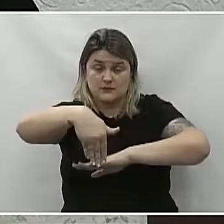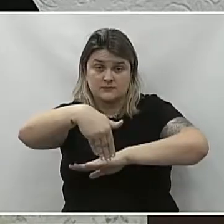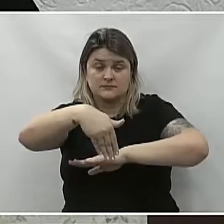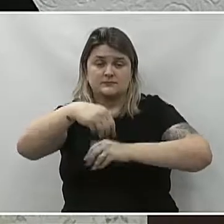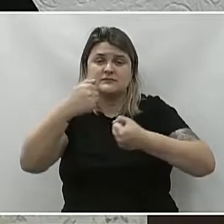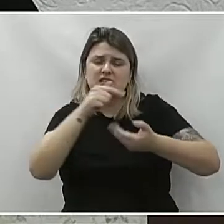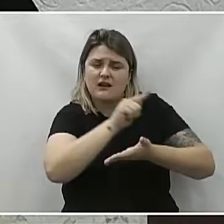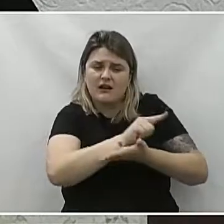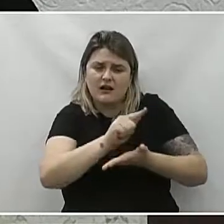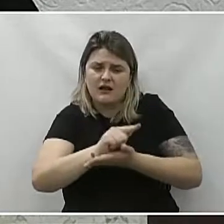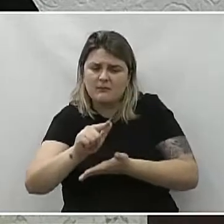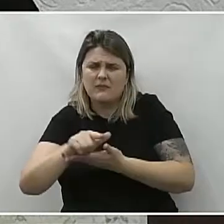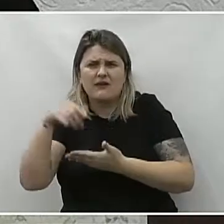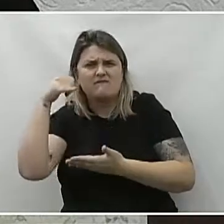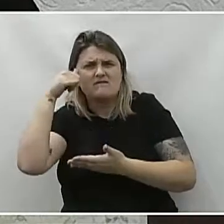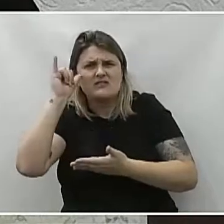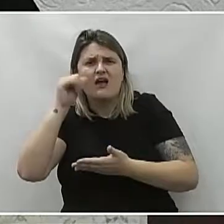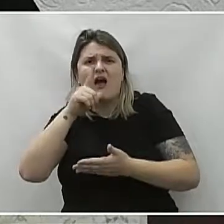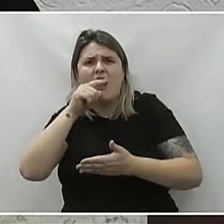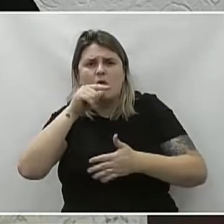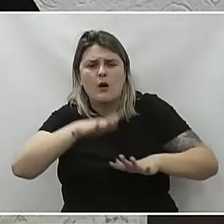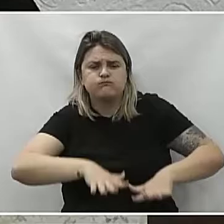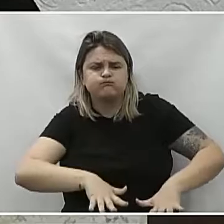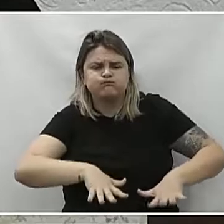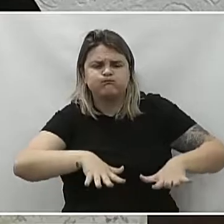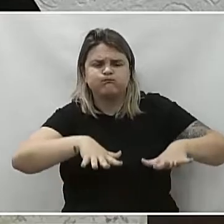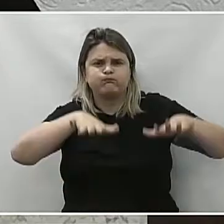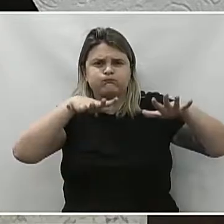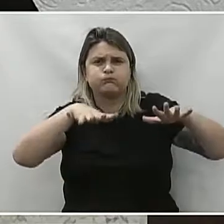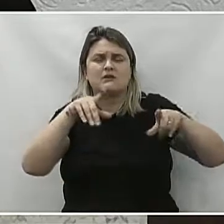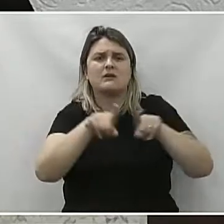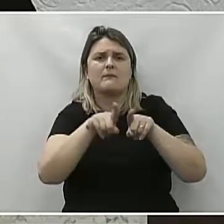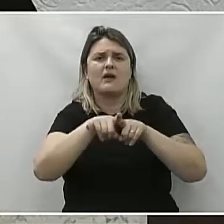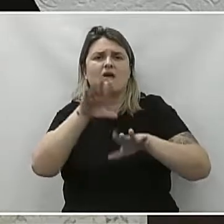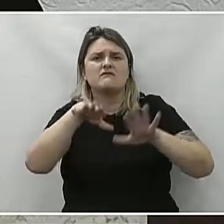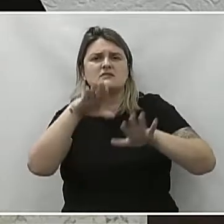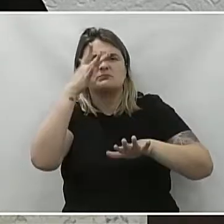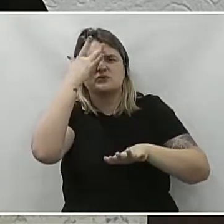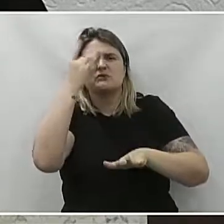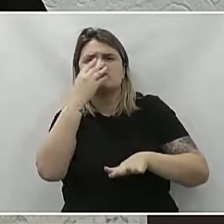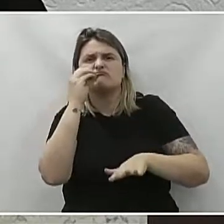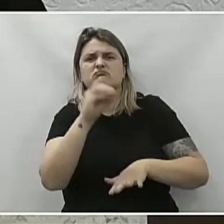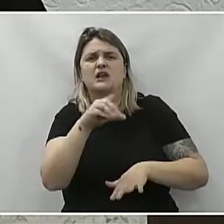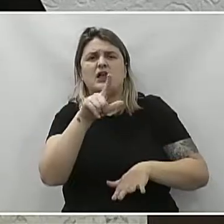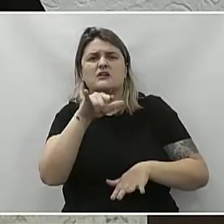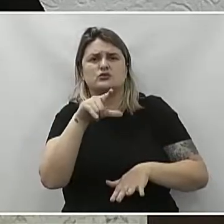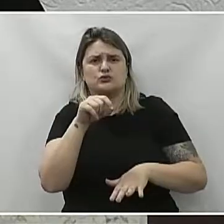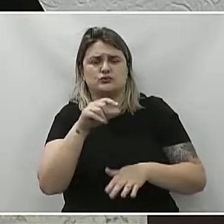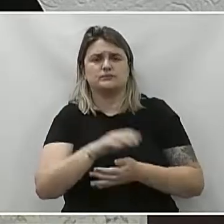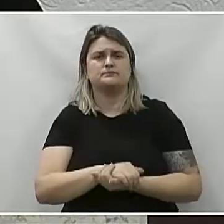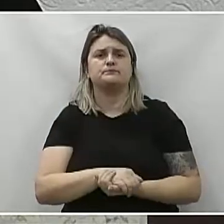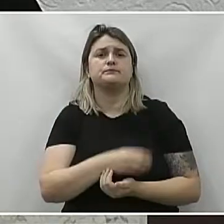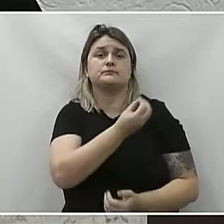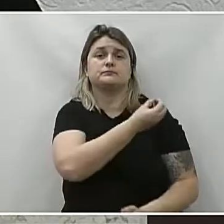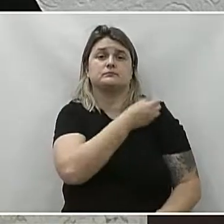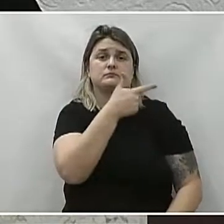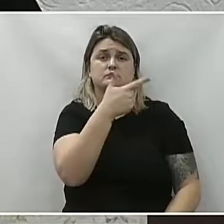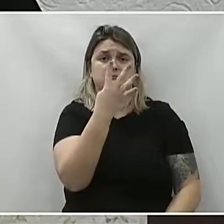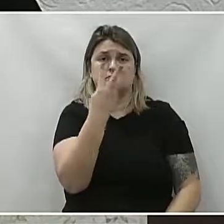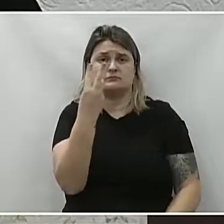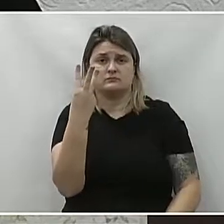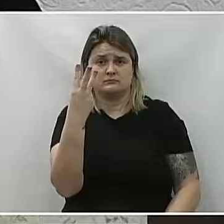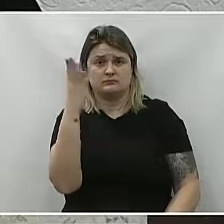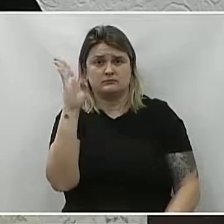a evitar transbordamento em chuvas e acúmulo de lixo no local. Número 243